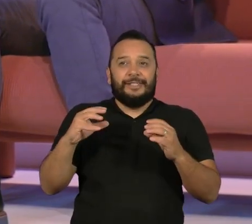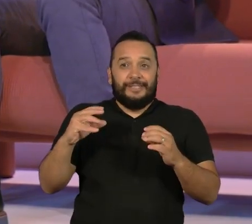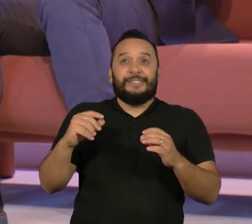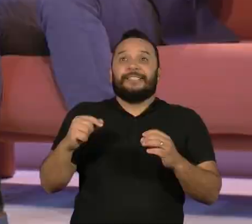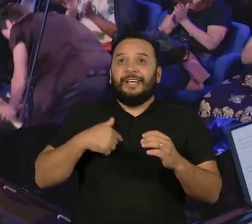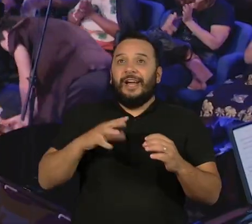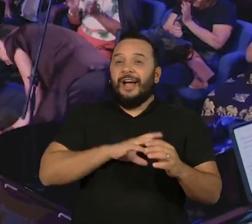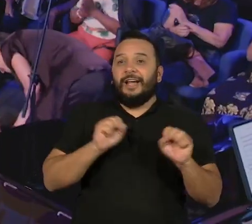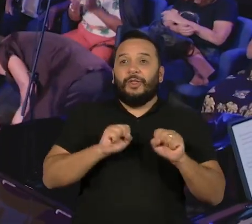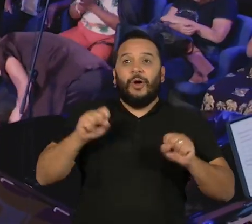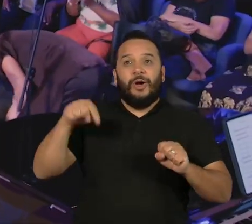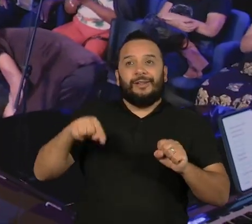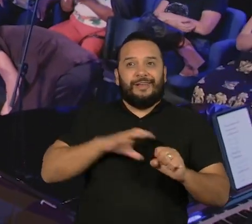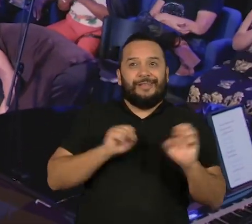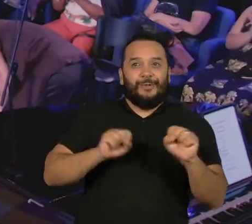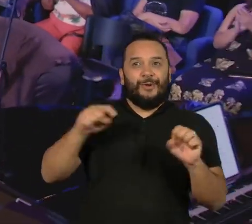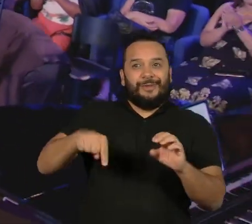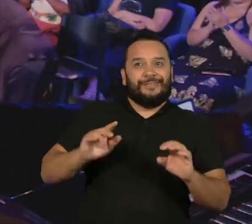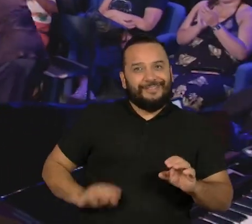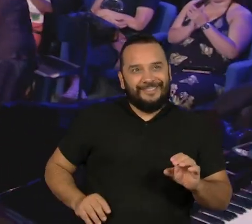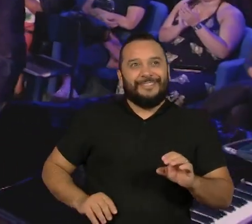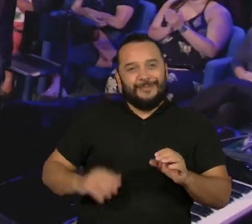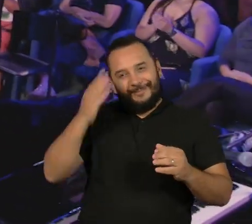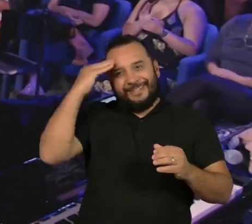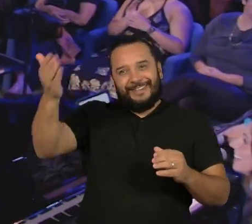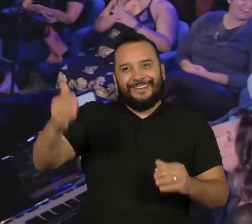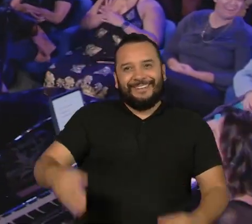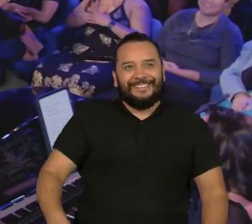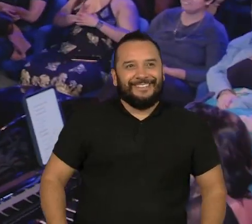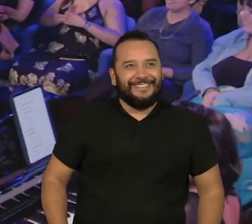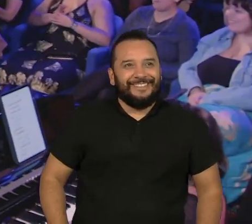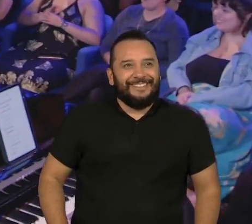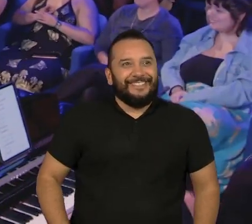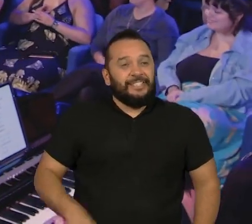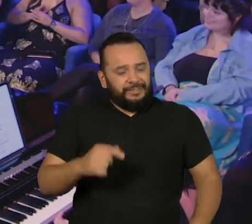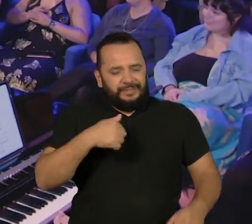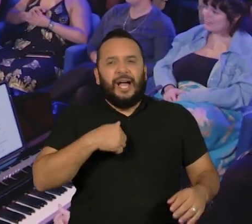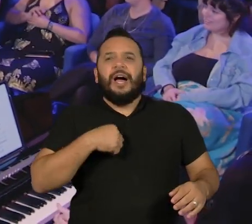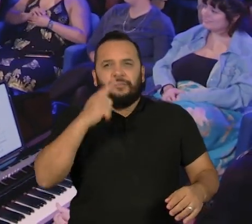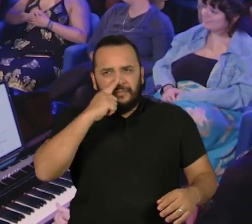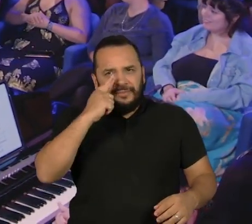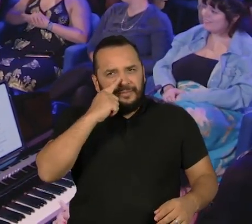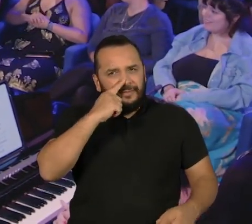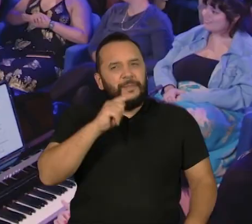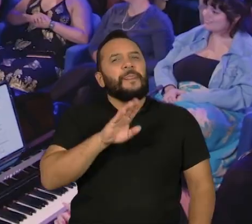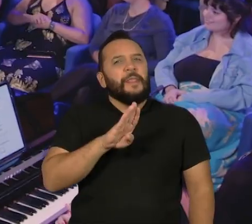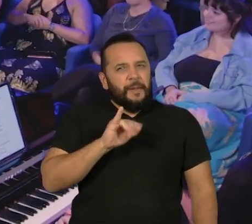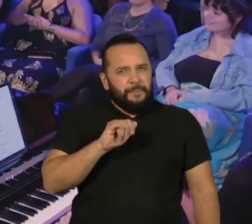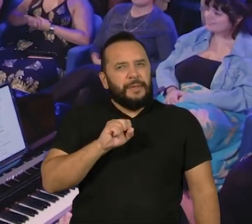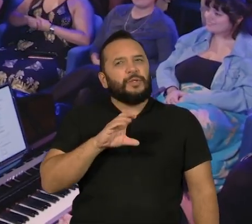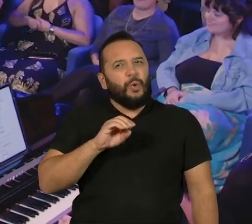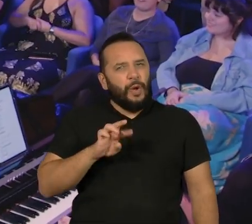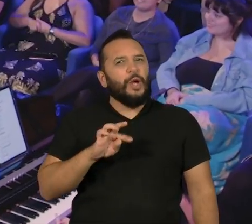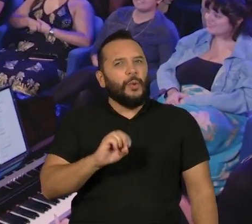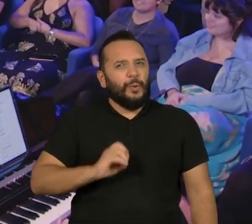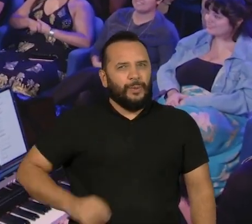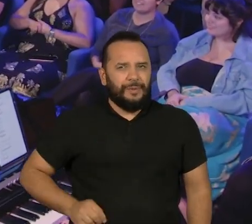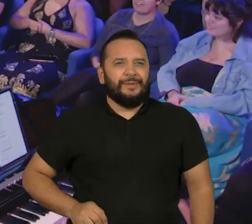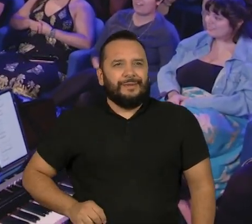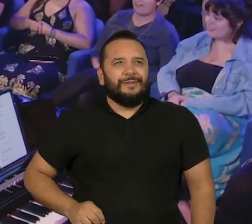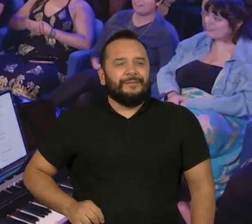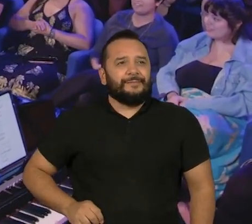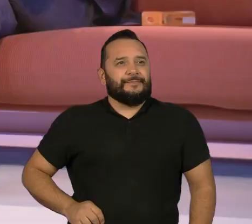Meu favorito, hein? Meu favorito. Obrigado. André. Tá escrito biscoito, é porque é biscoito, né? André, você tá